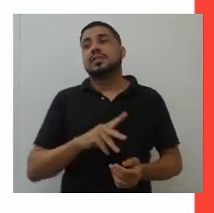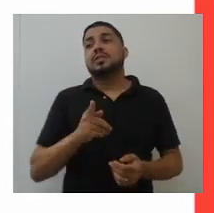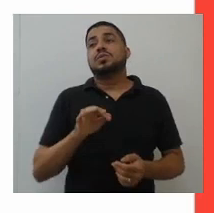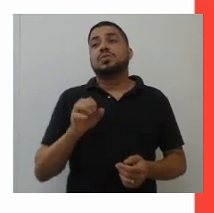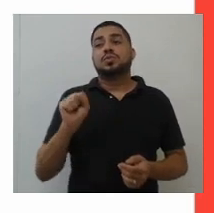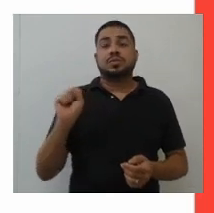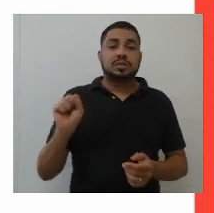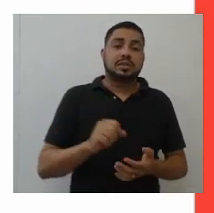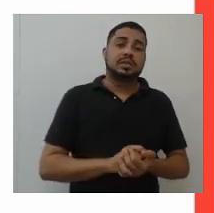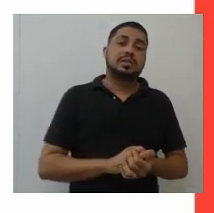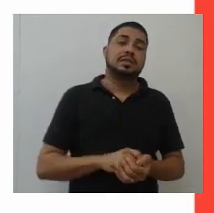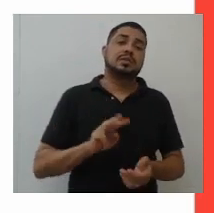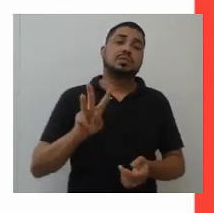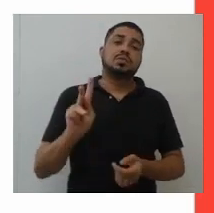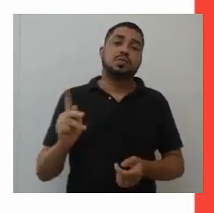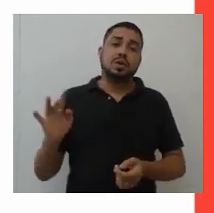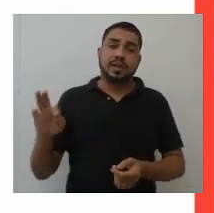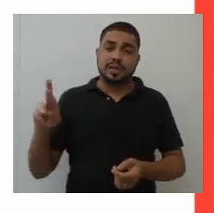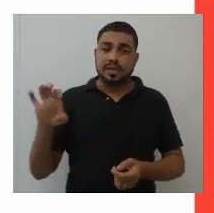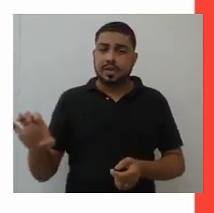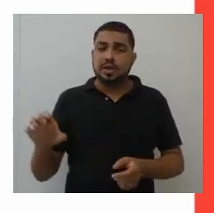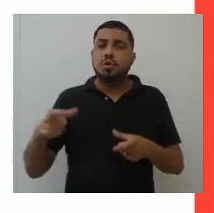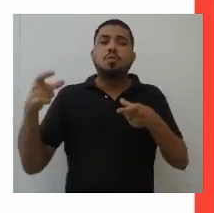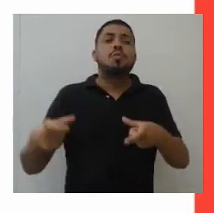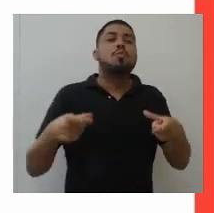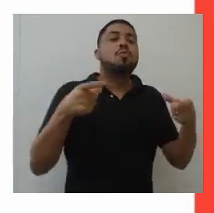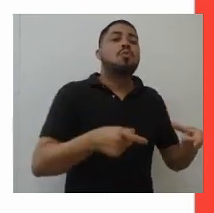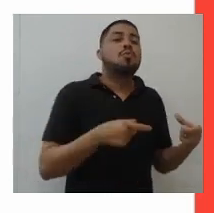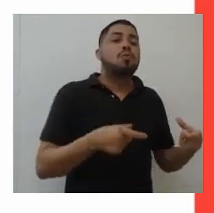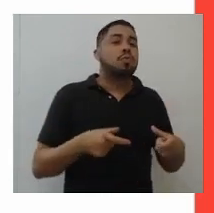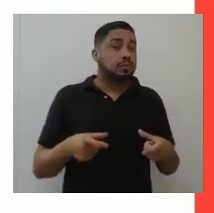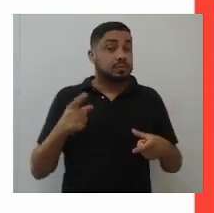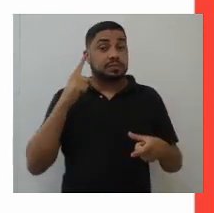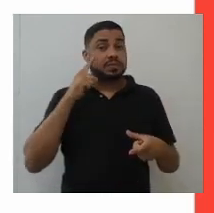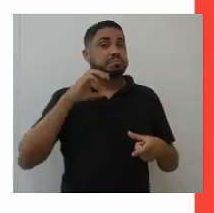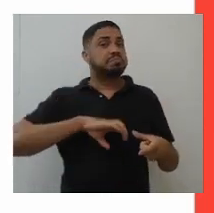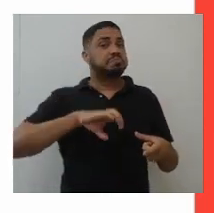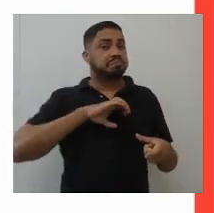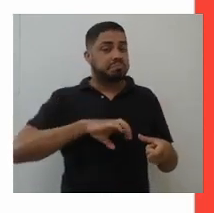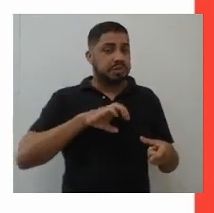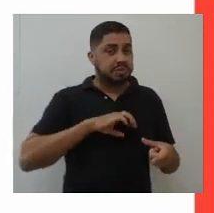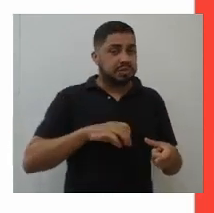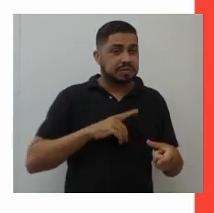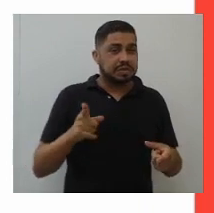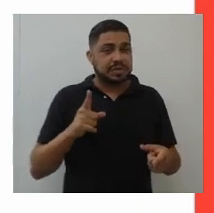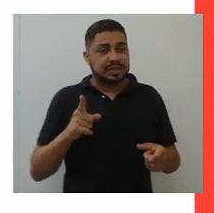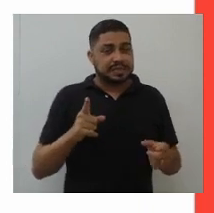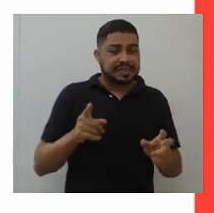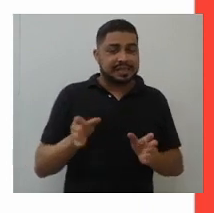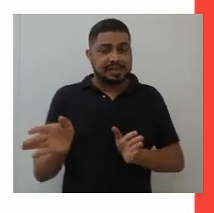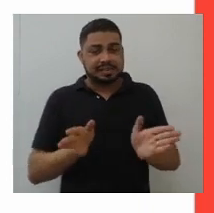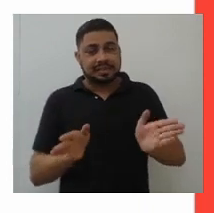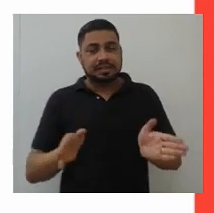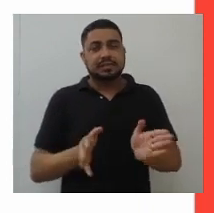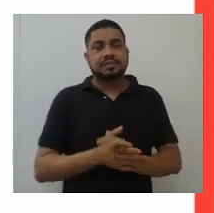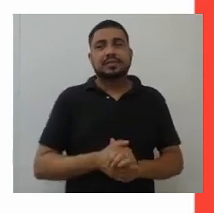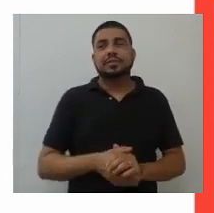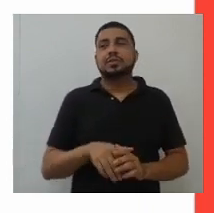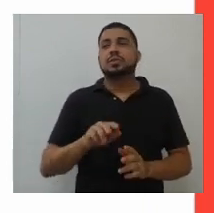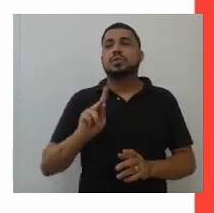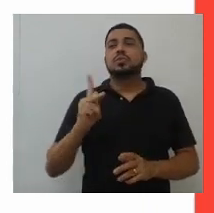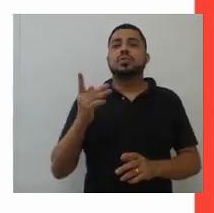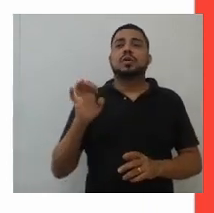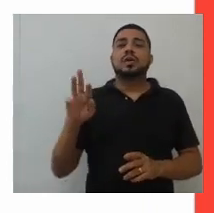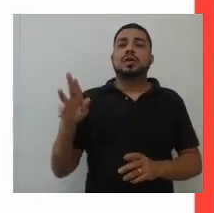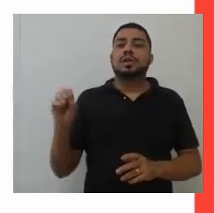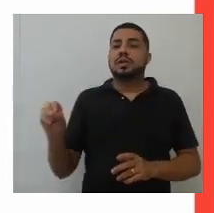posse. Where, sobre localização, onde ou aonde. Olha o português aí com suas dificuldades, né? Where do you live? Onde você